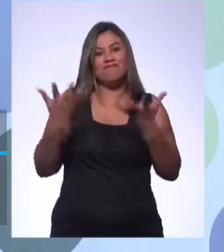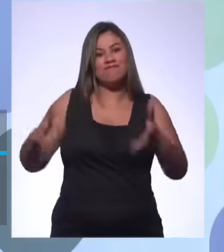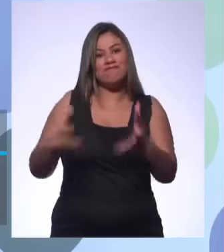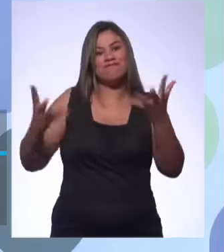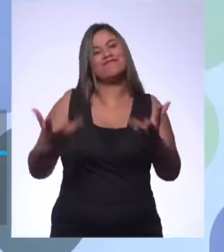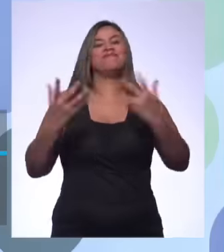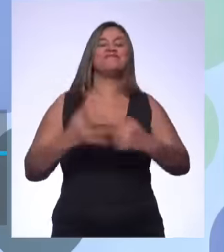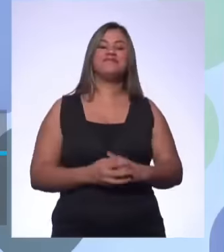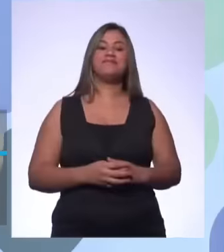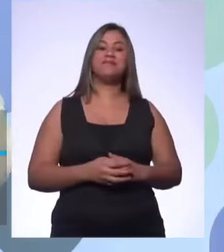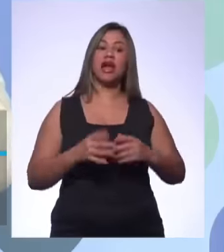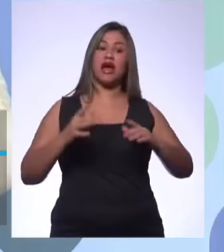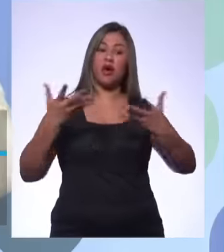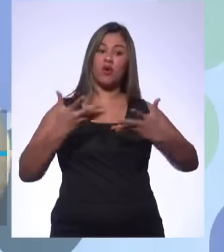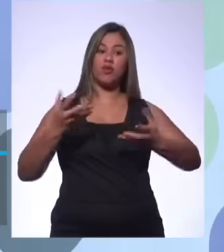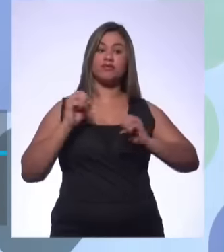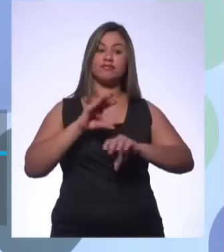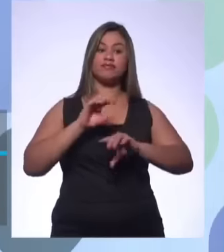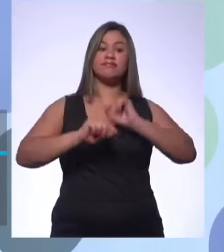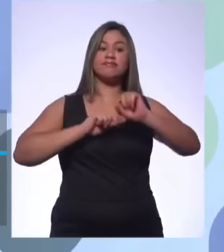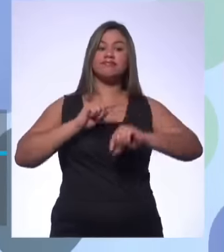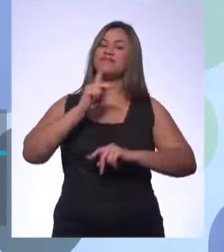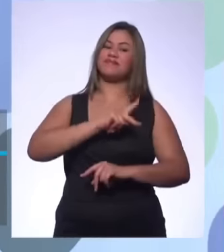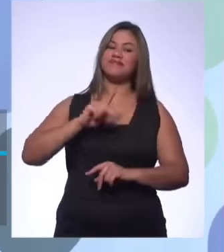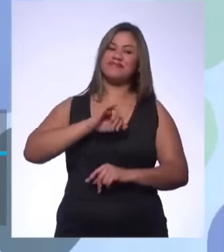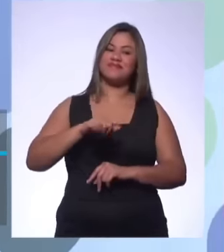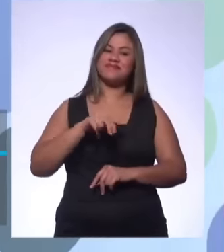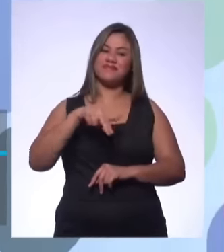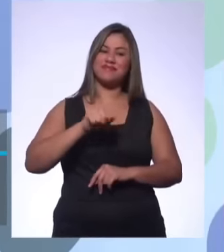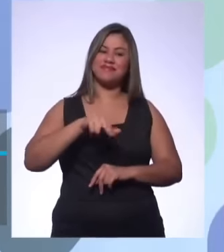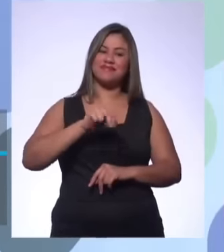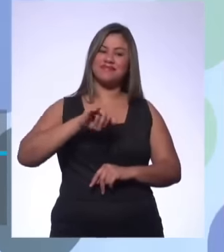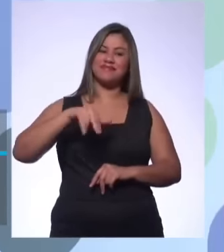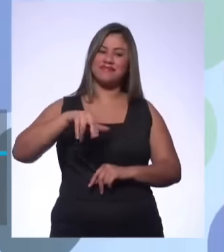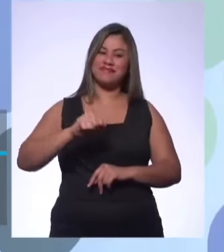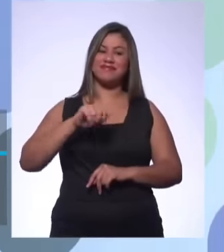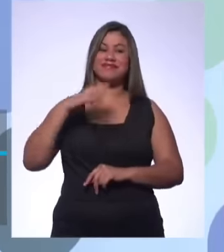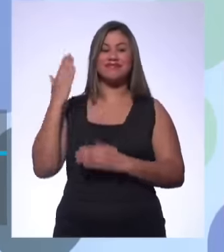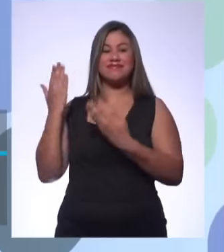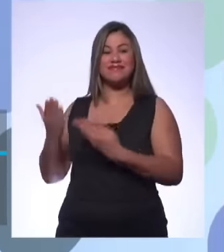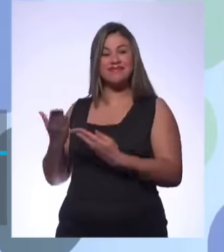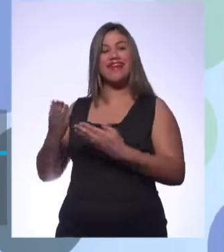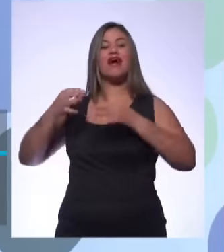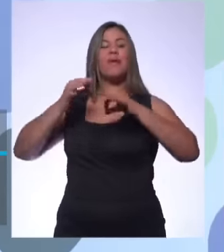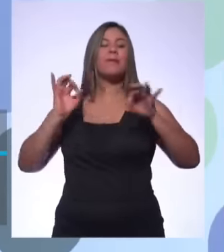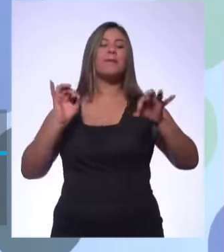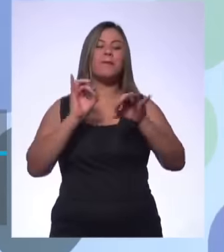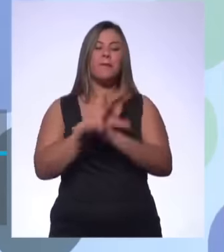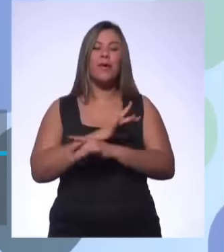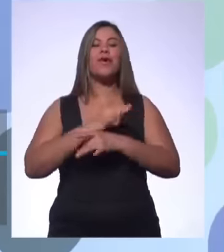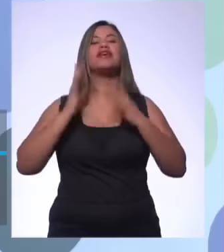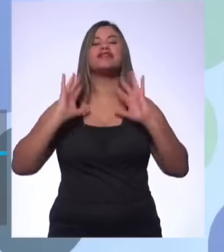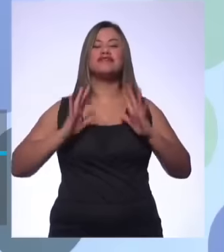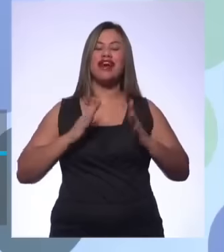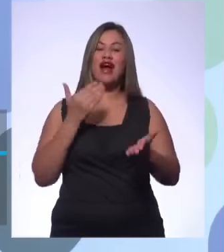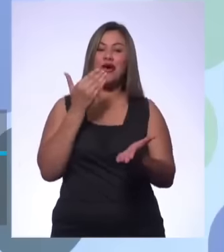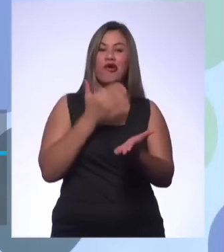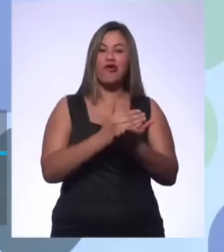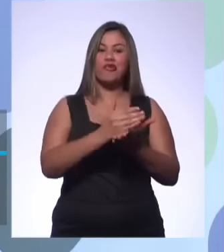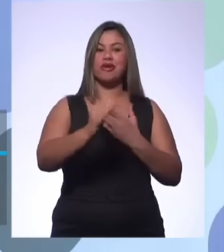quem irá ministrar a aula é a professora Janaína Jardim, que já está aqui preparadíssima para começar